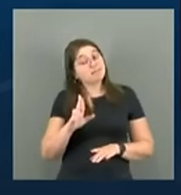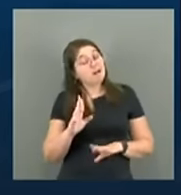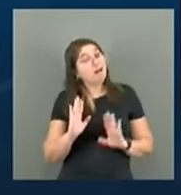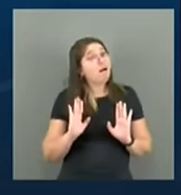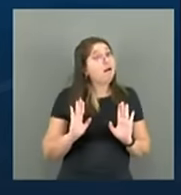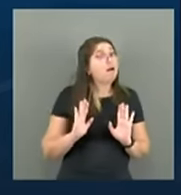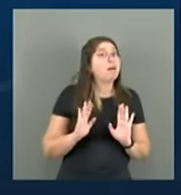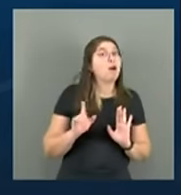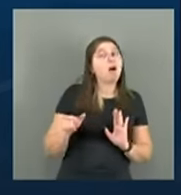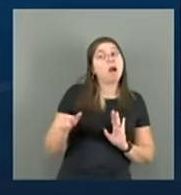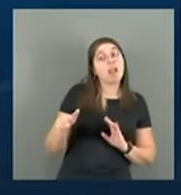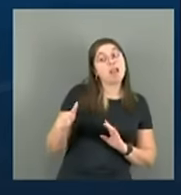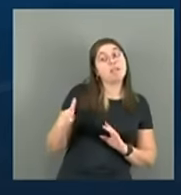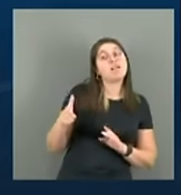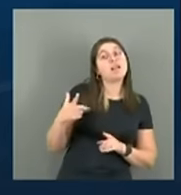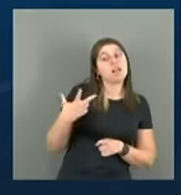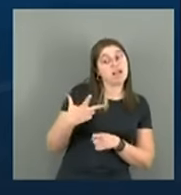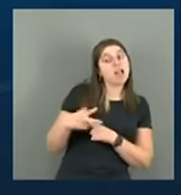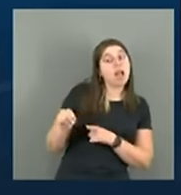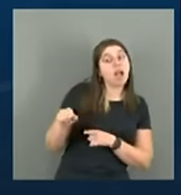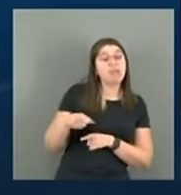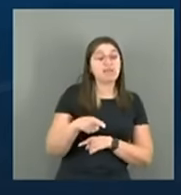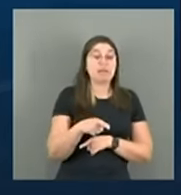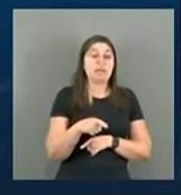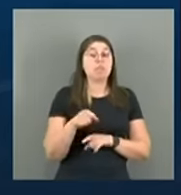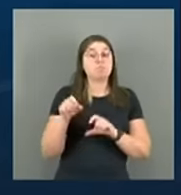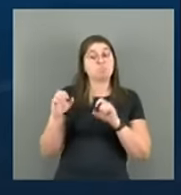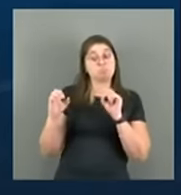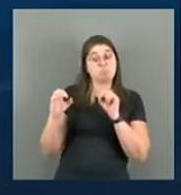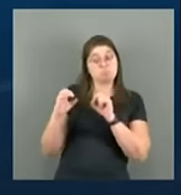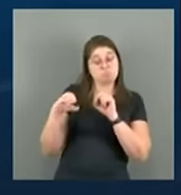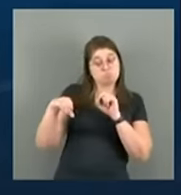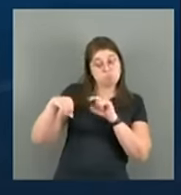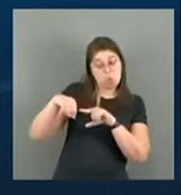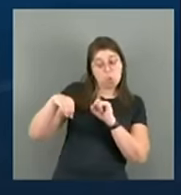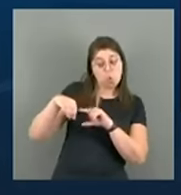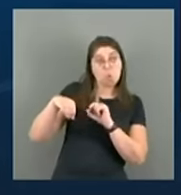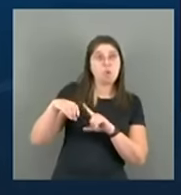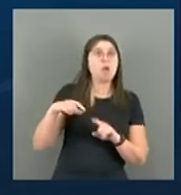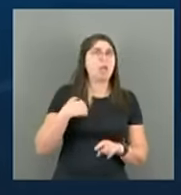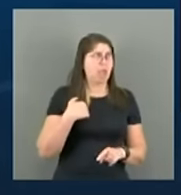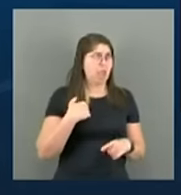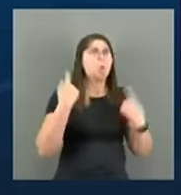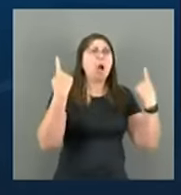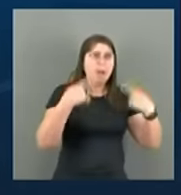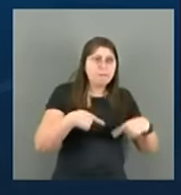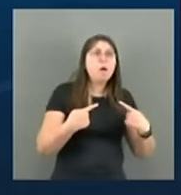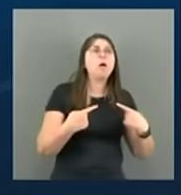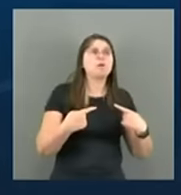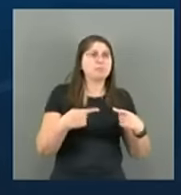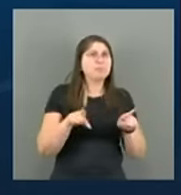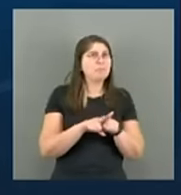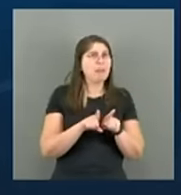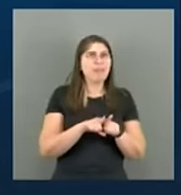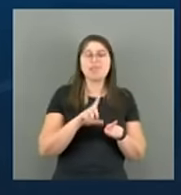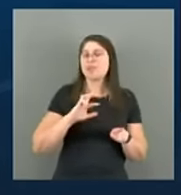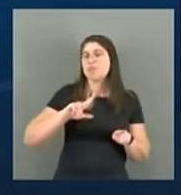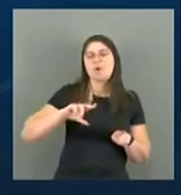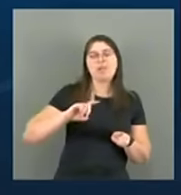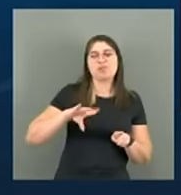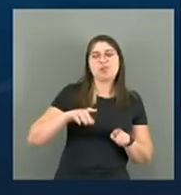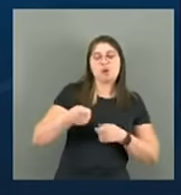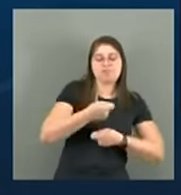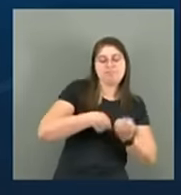vai ganhar e vai tomar uns gols aí. E eu, supostamente, sou apostador, não sou só de esquema de manipulação, como